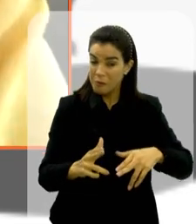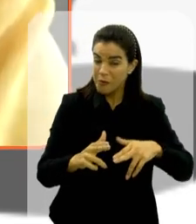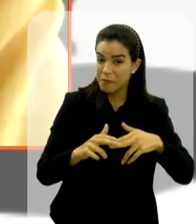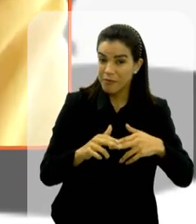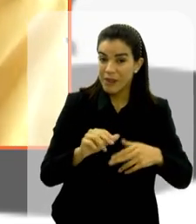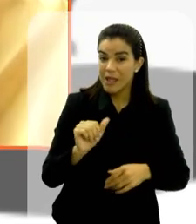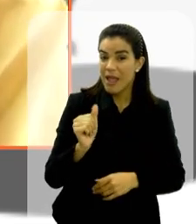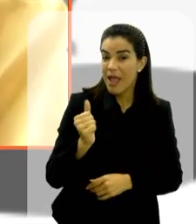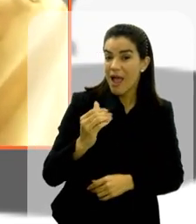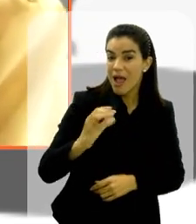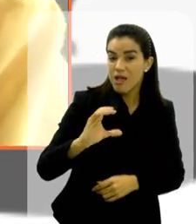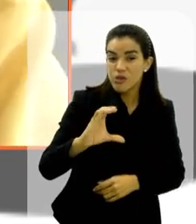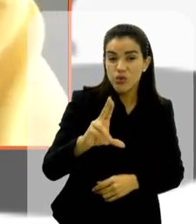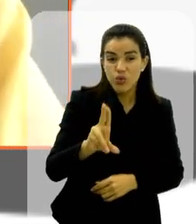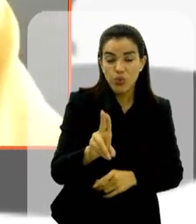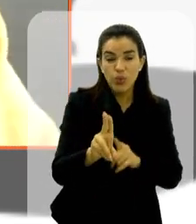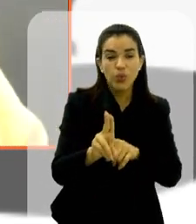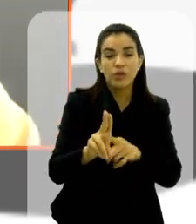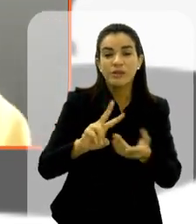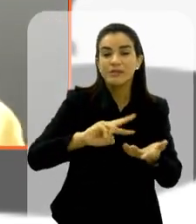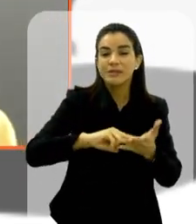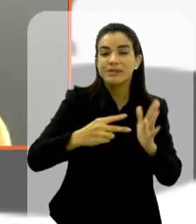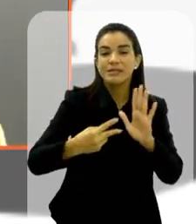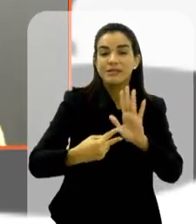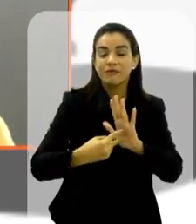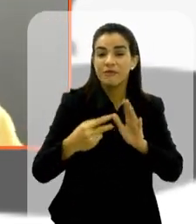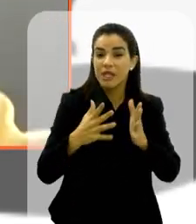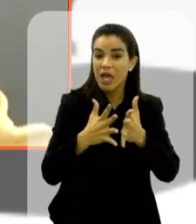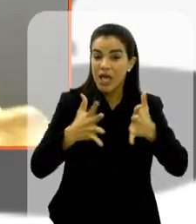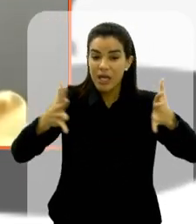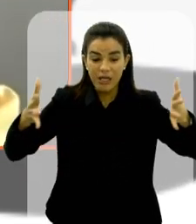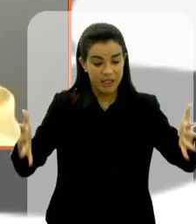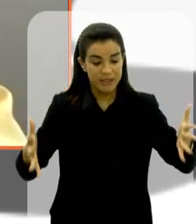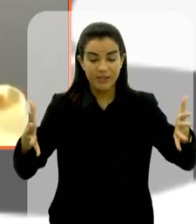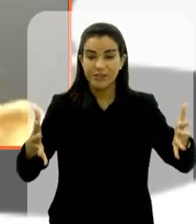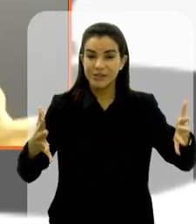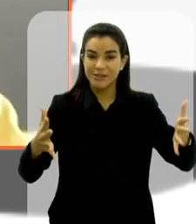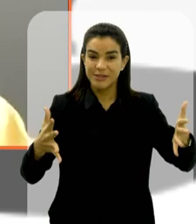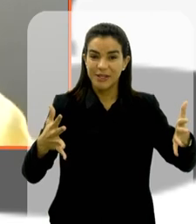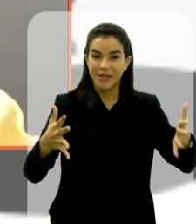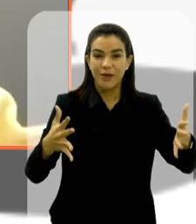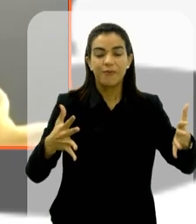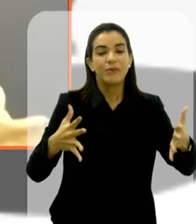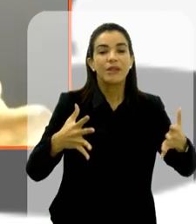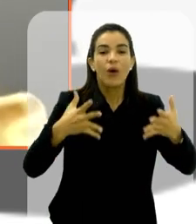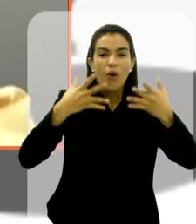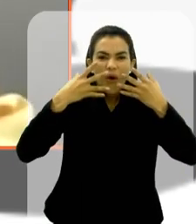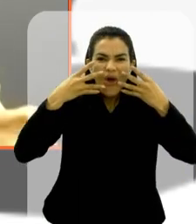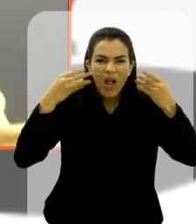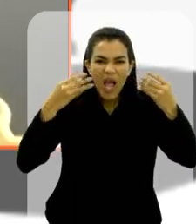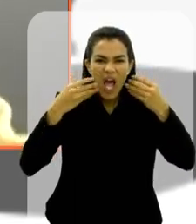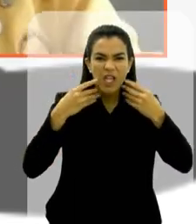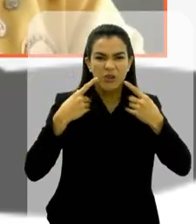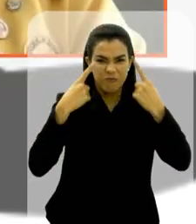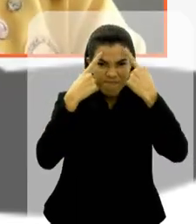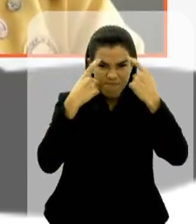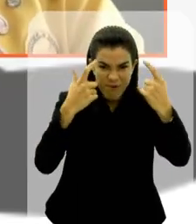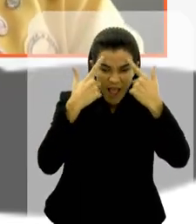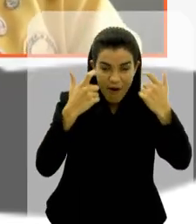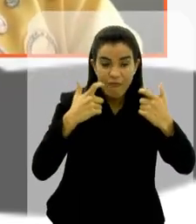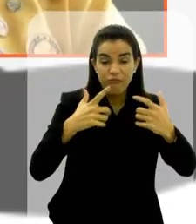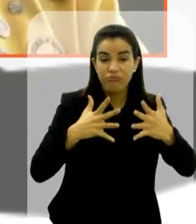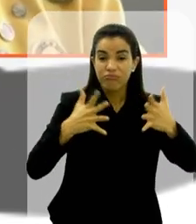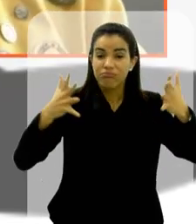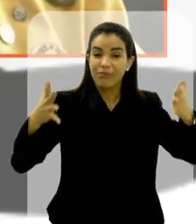E açu é uma palavra que significa grande. Então, Maracajá Guaçu, gato bravo grande.